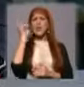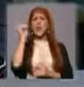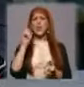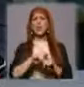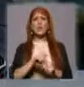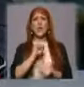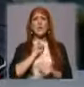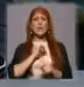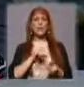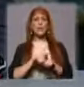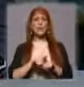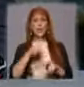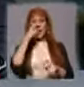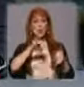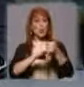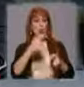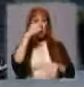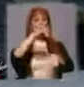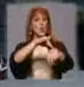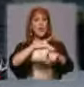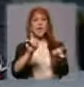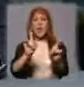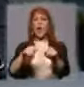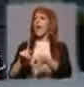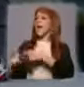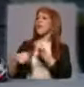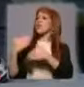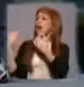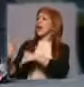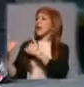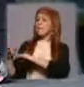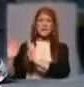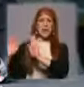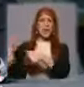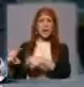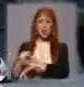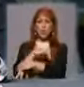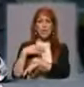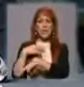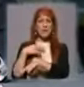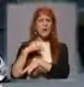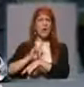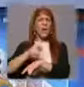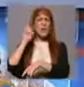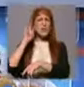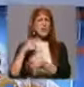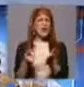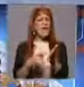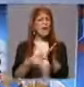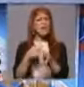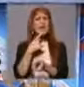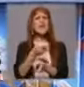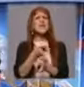os nossos associados, com os doentes, do que propriamente com aquilo que são as limitações dos médicos. Quais são essas principais carências que